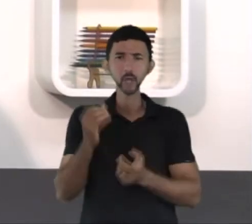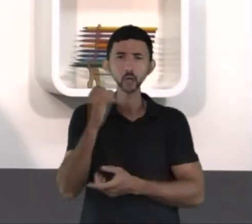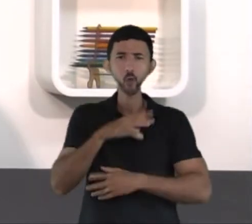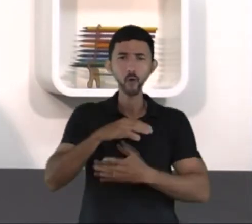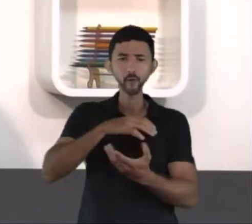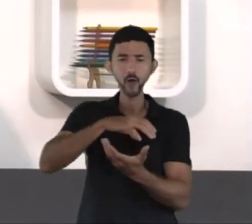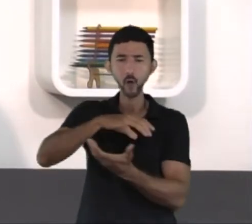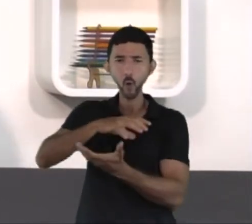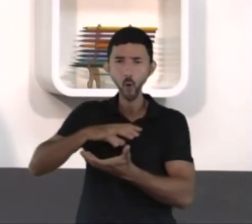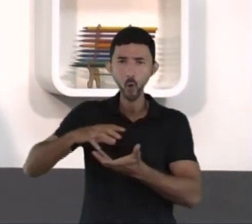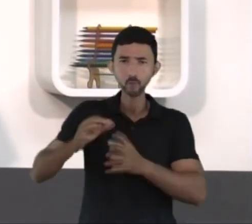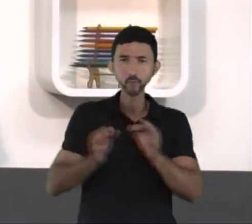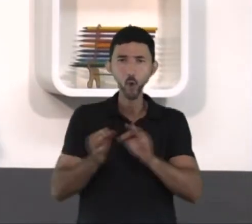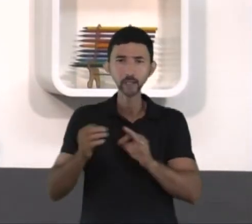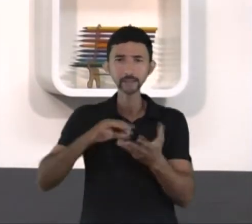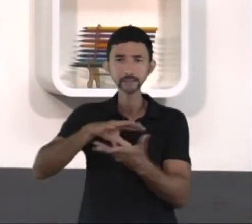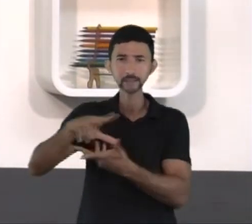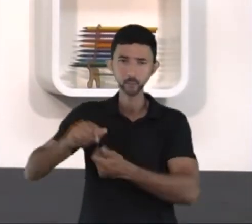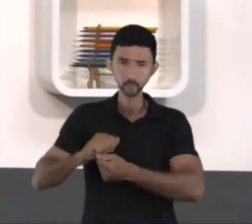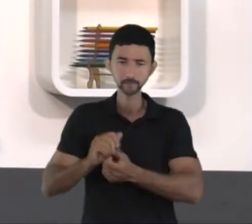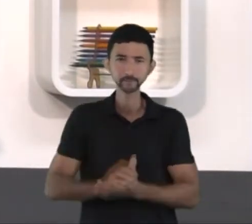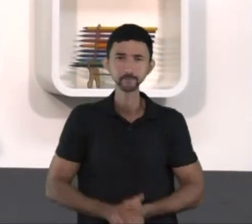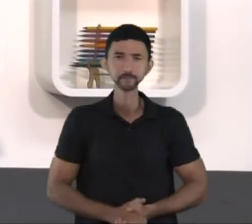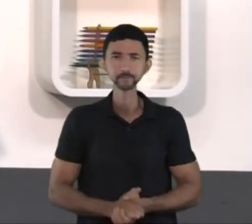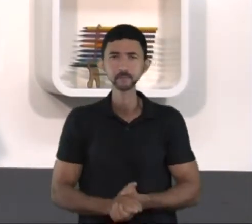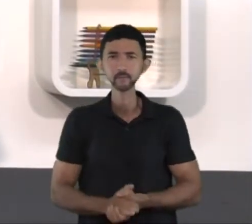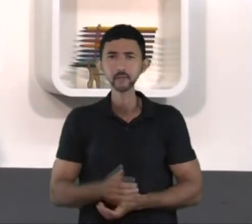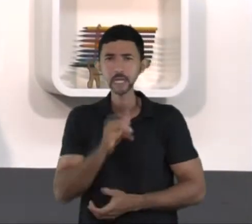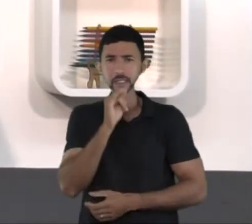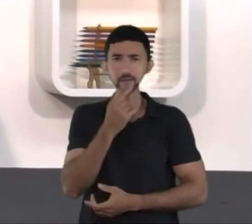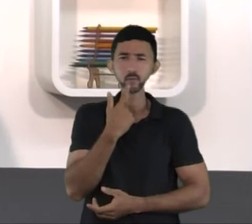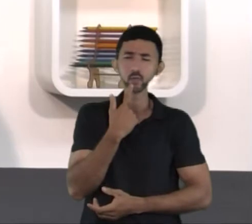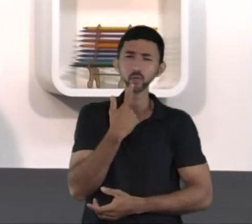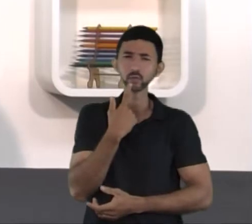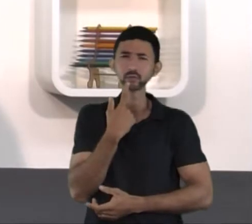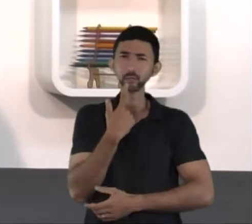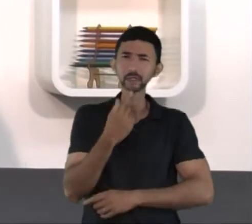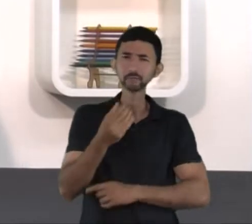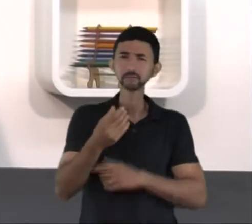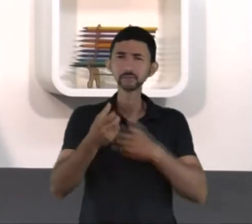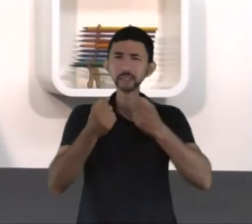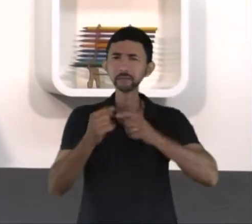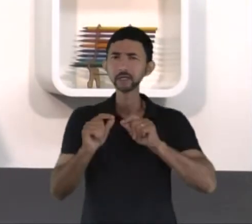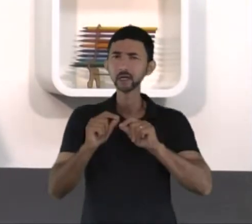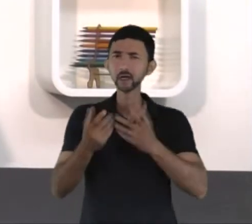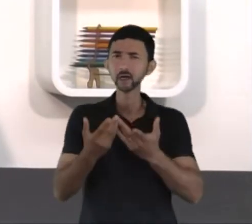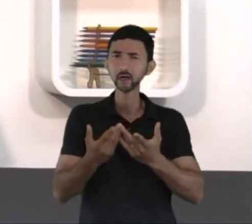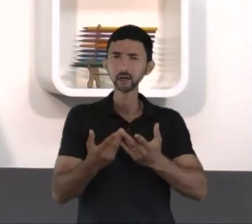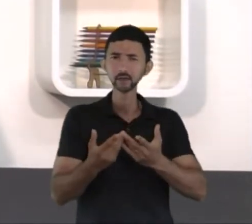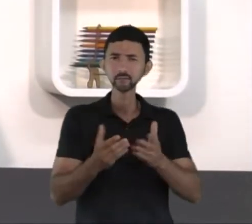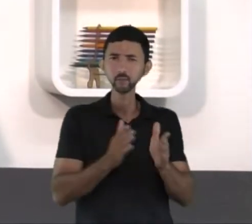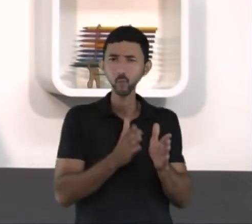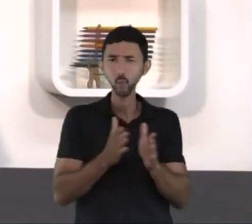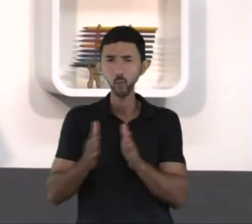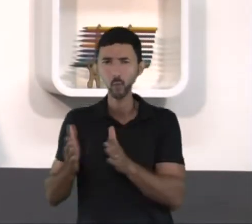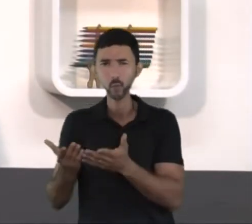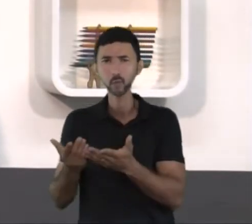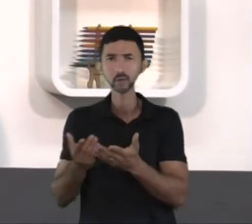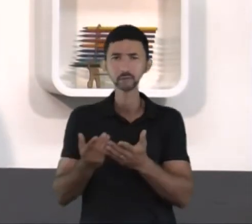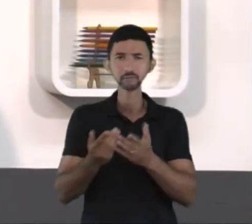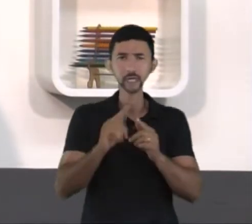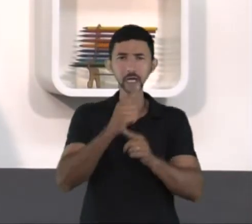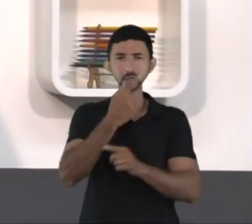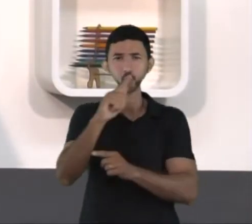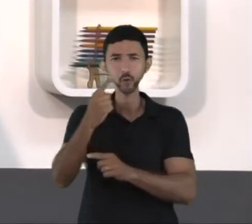mundial. Só para a gente poder fazer uma consideração bem relevante, né, desse caminho